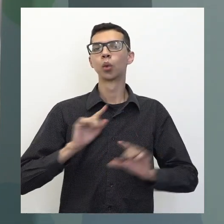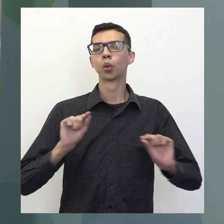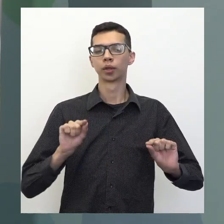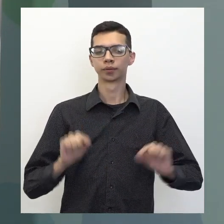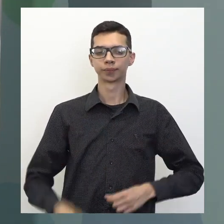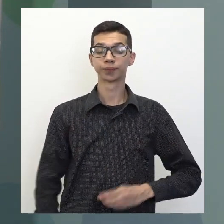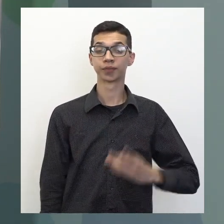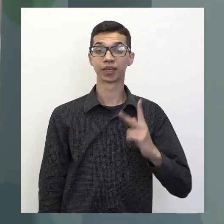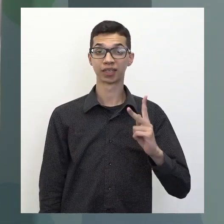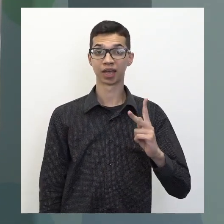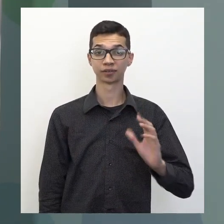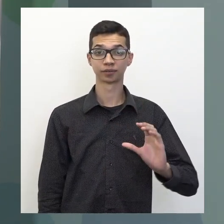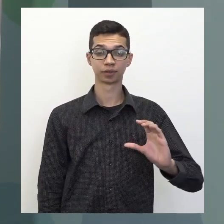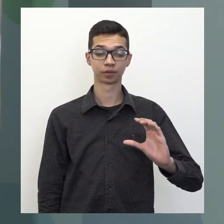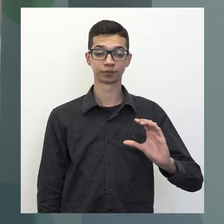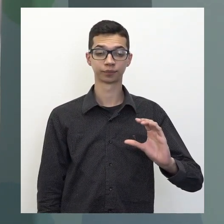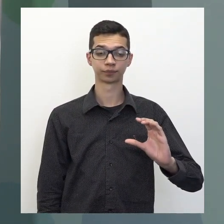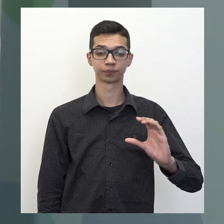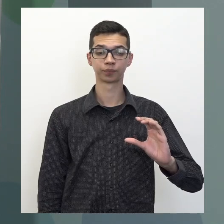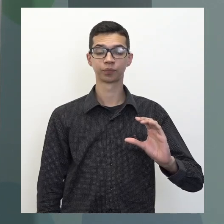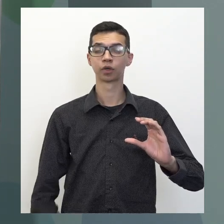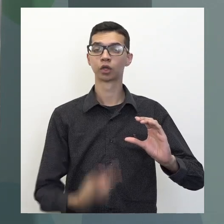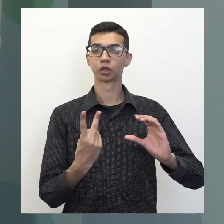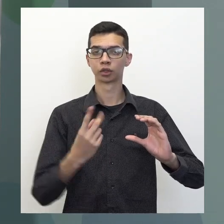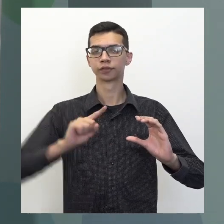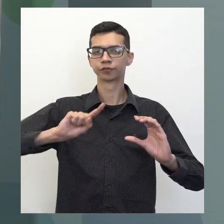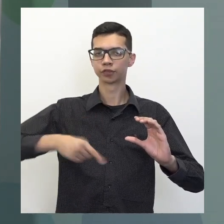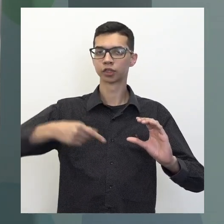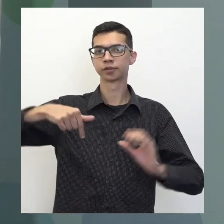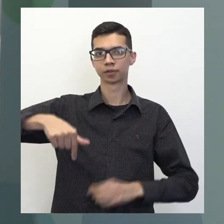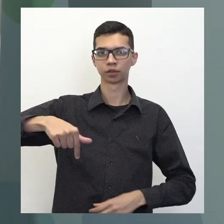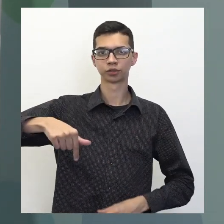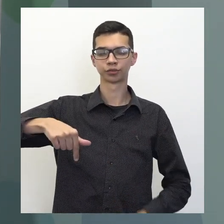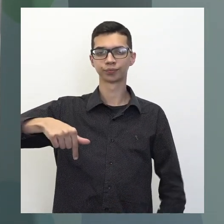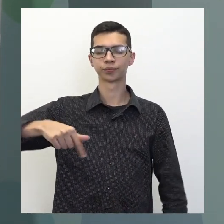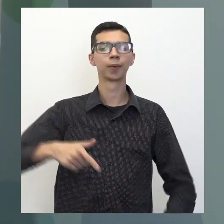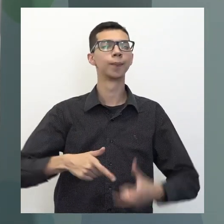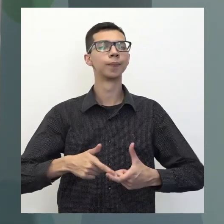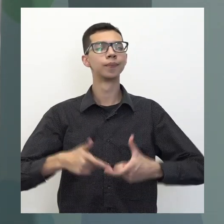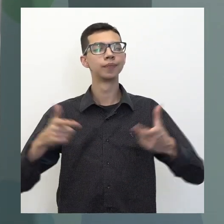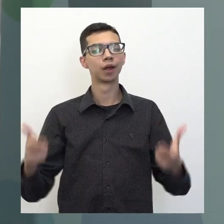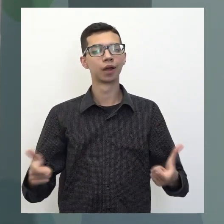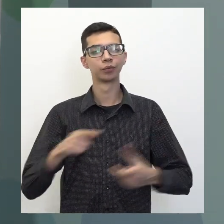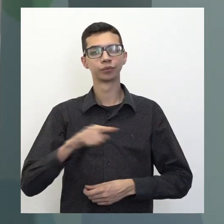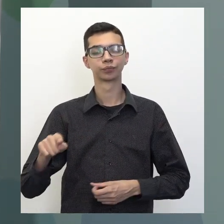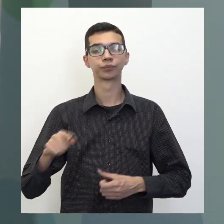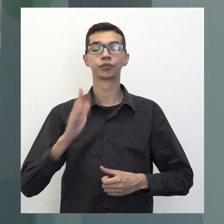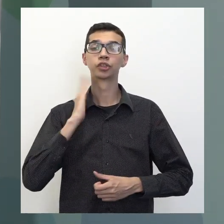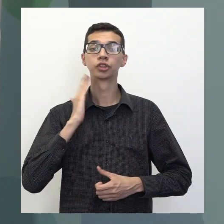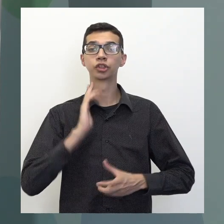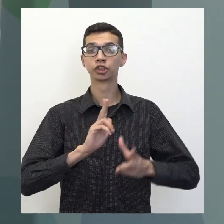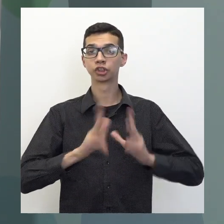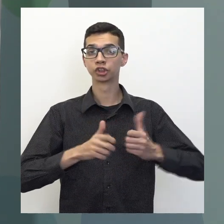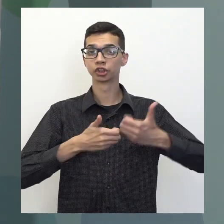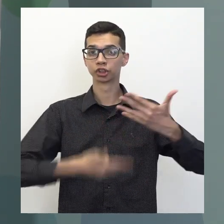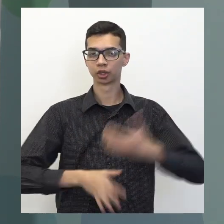ser 2,7, que a grande maioria das pessoas colocaram no chat, só que